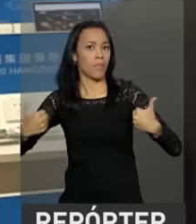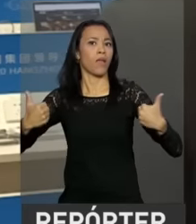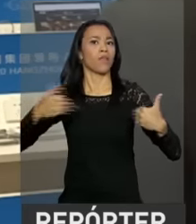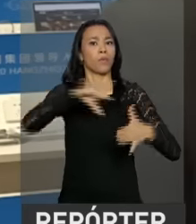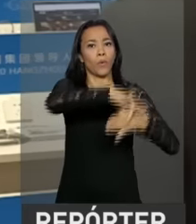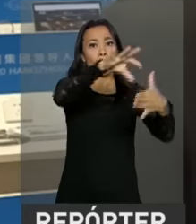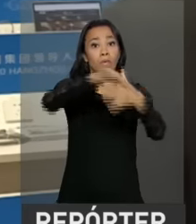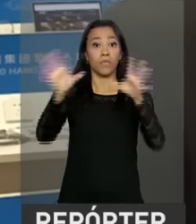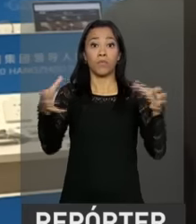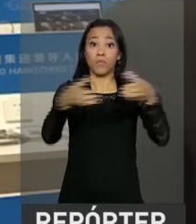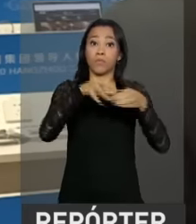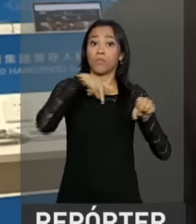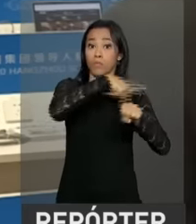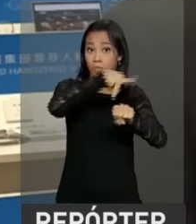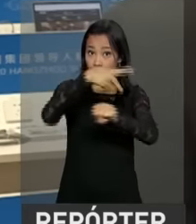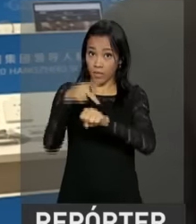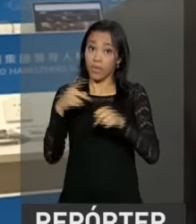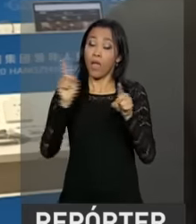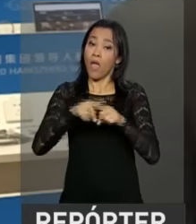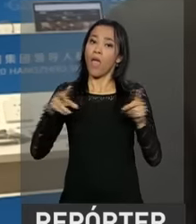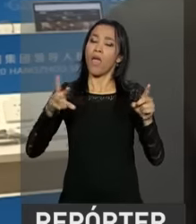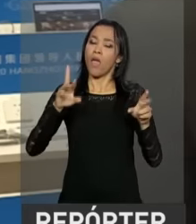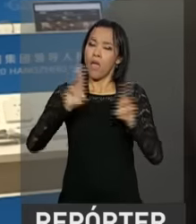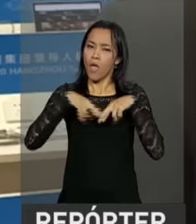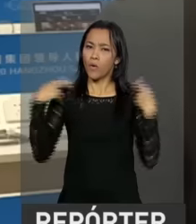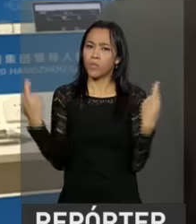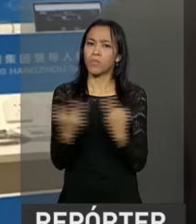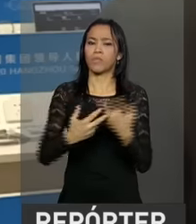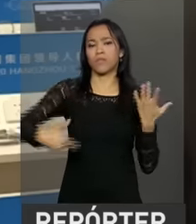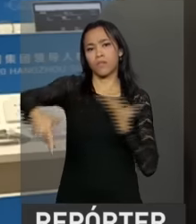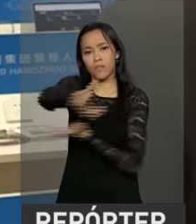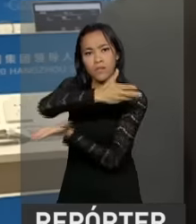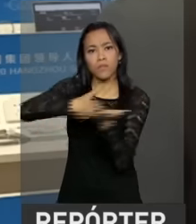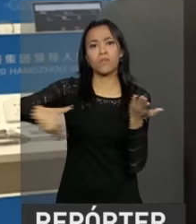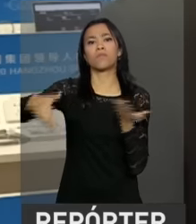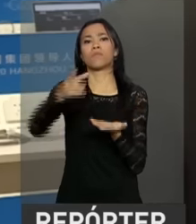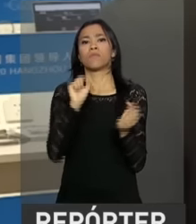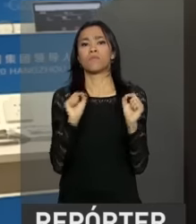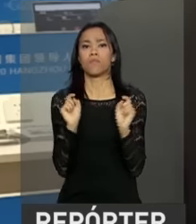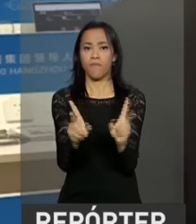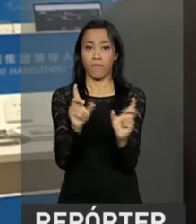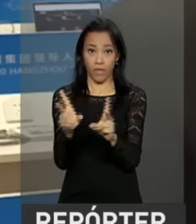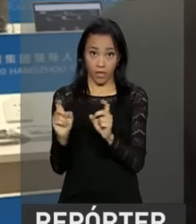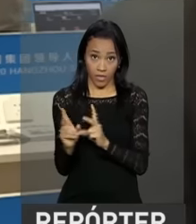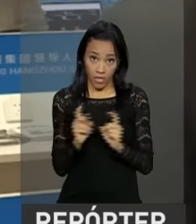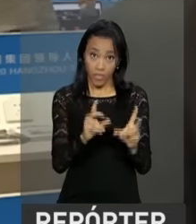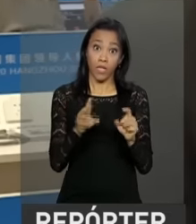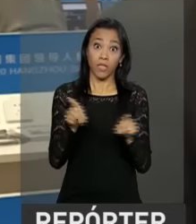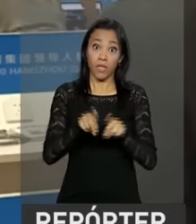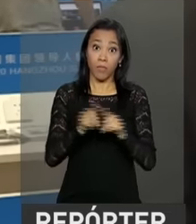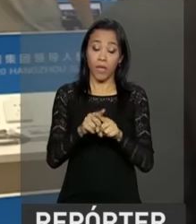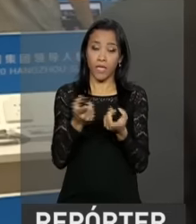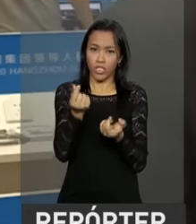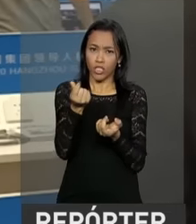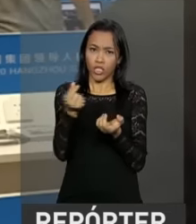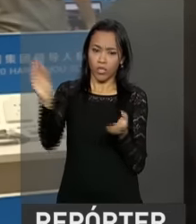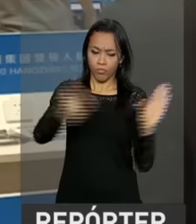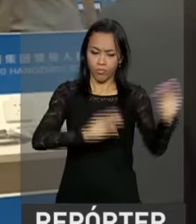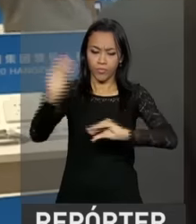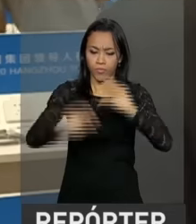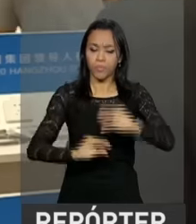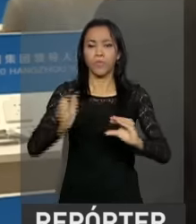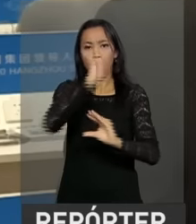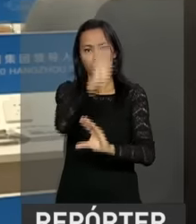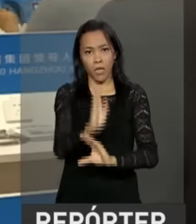grupo foram quatro reuniões bilaterais nessa segunda e os temas aumento do Comércio e atração de investimentos estrangeiros ao